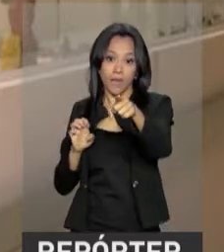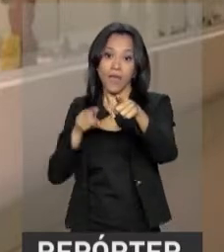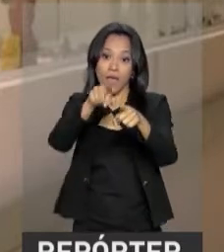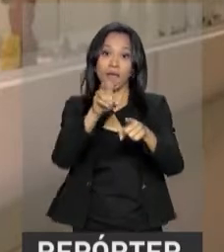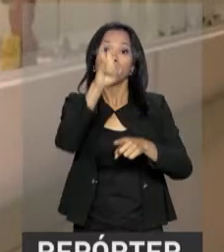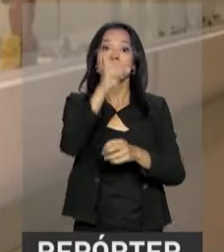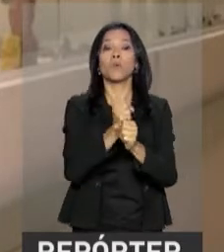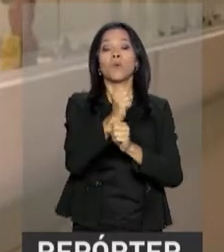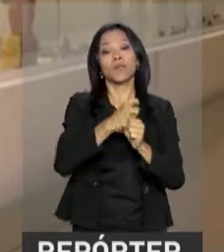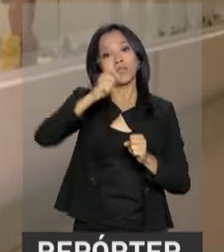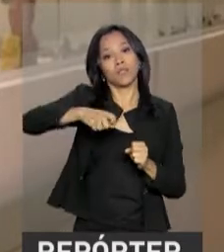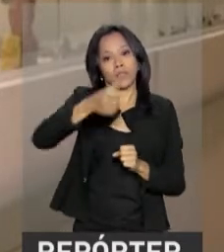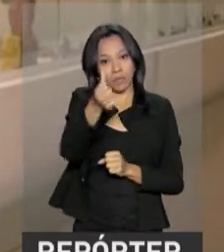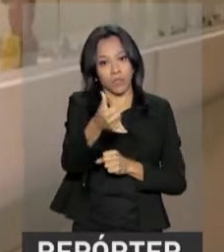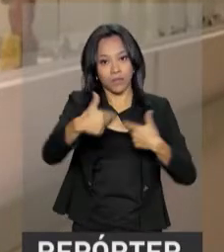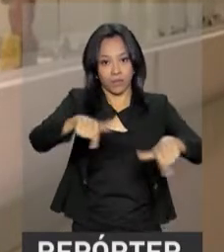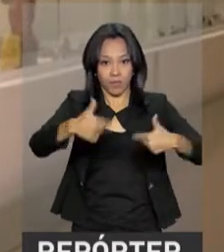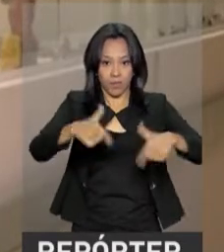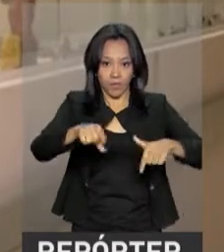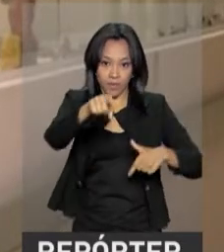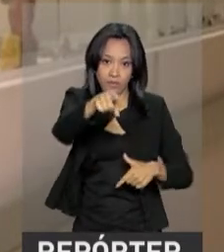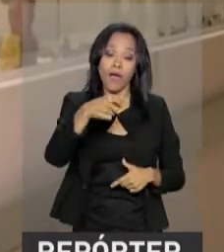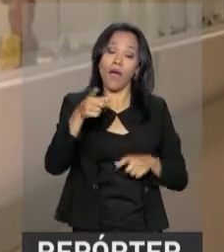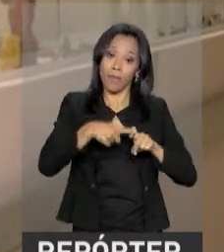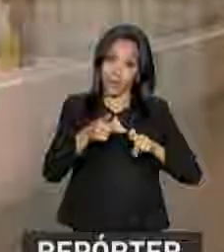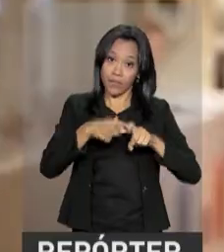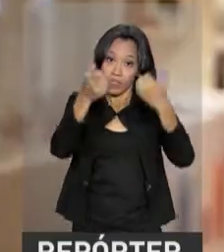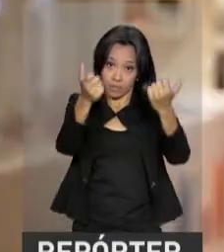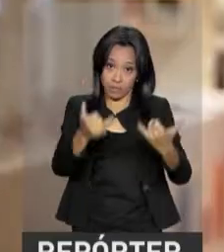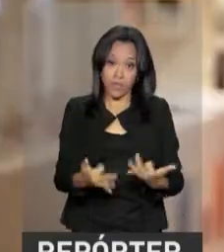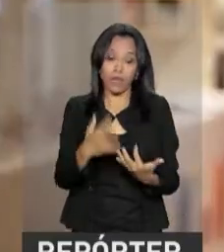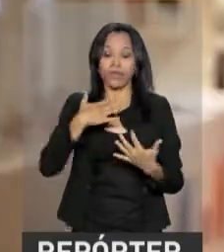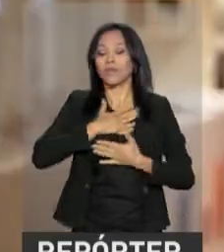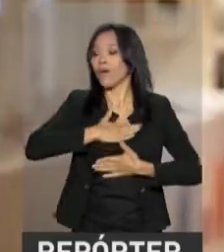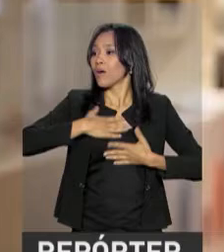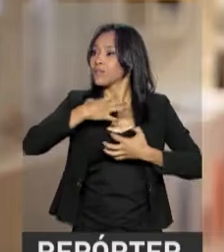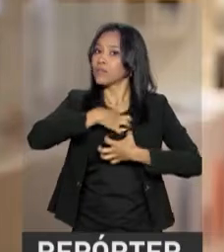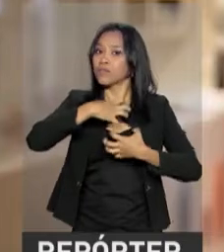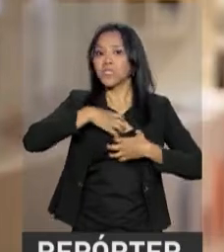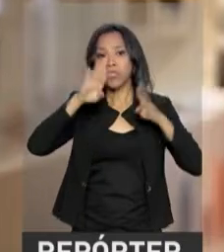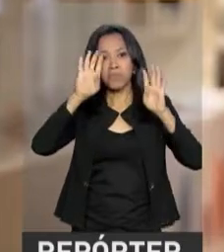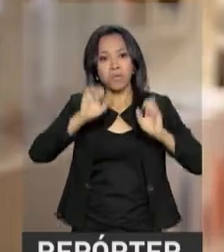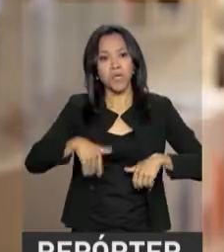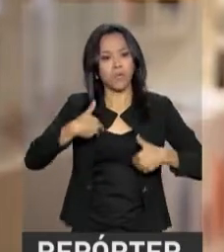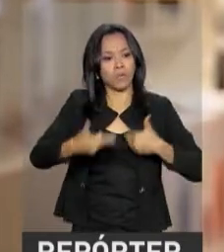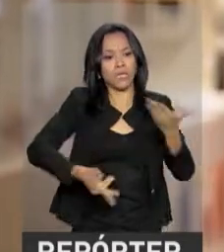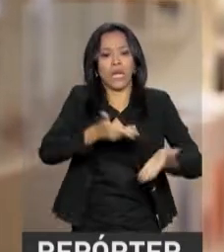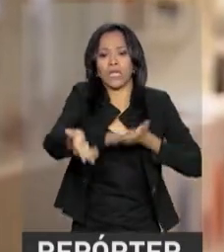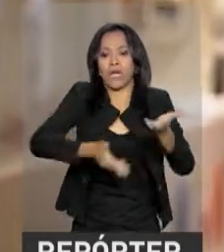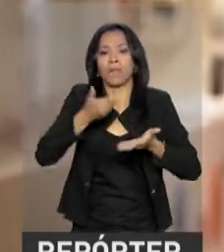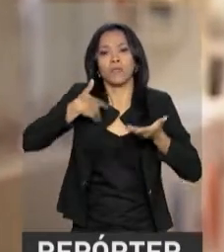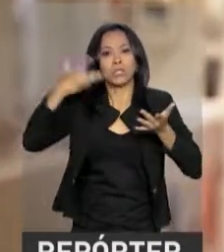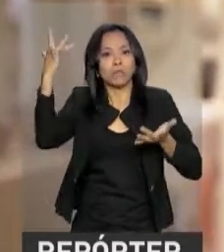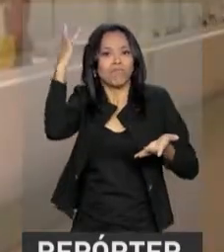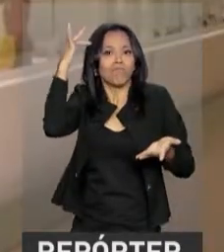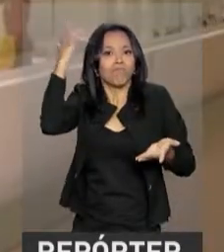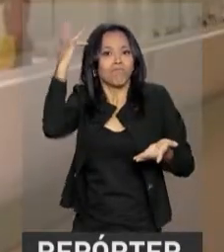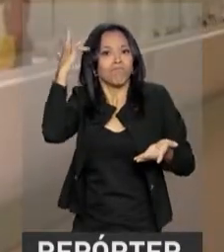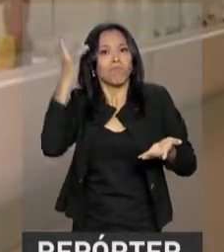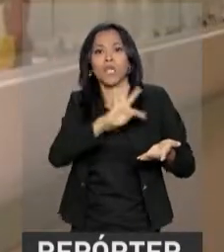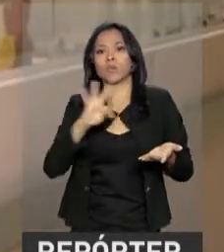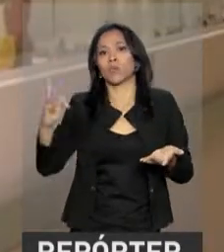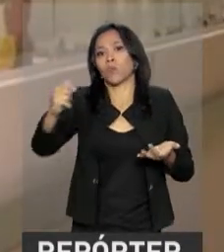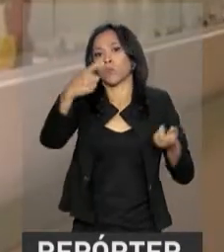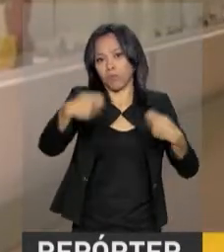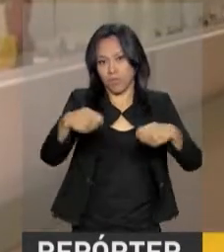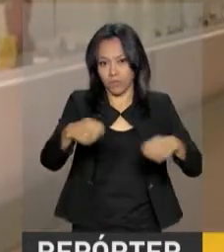no hospital a médica vilany diz que é gratificante poder oferecer um tratamento qualidade a todos que precisam a gente não